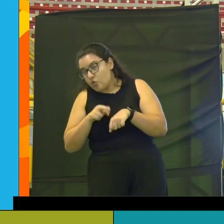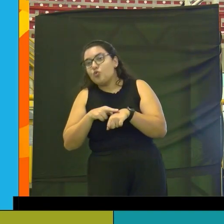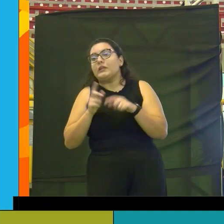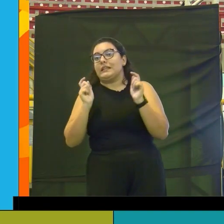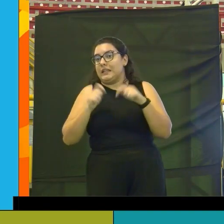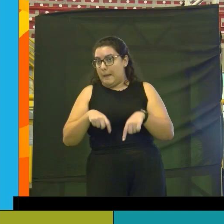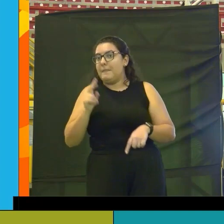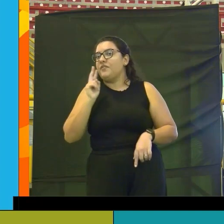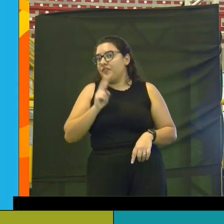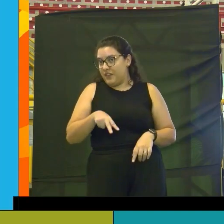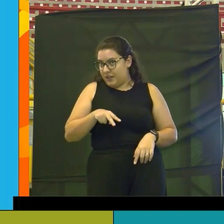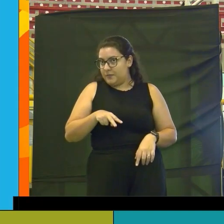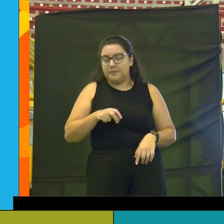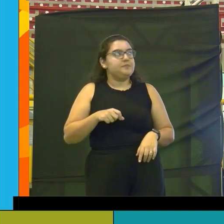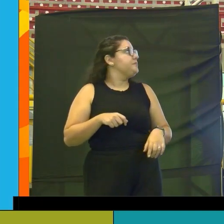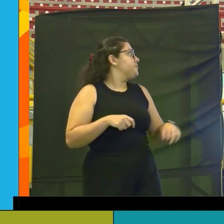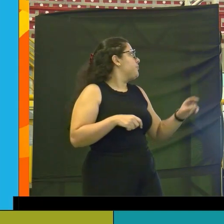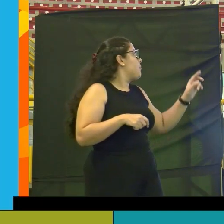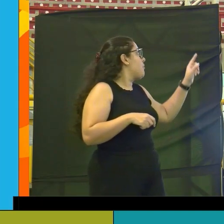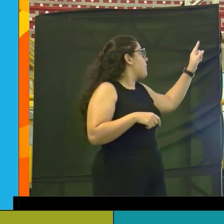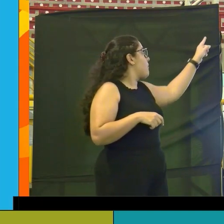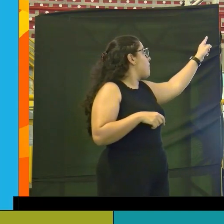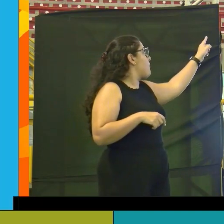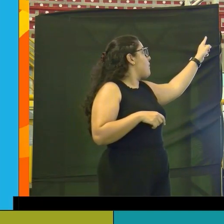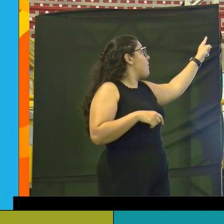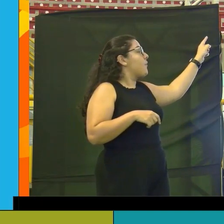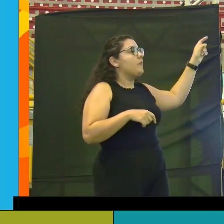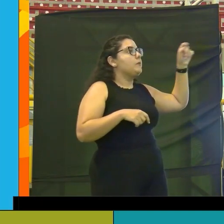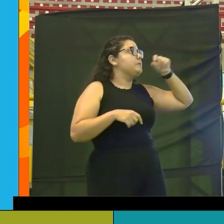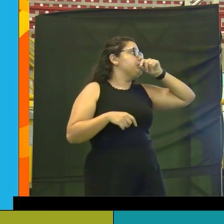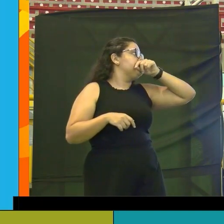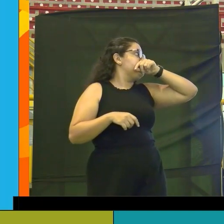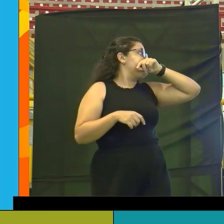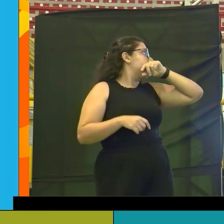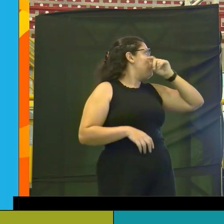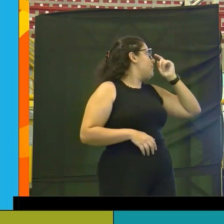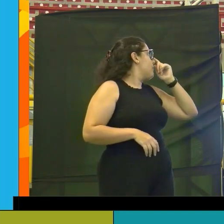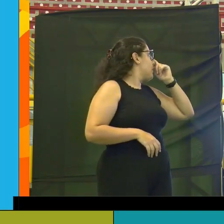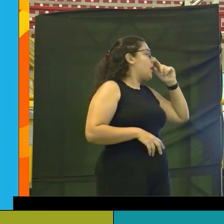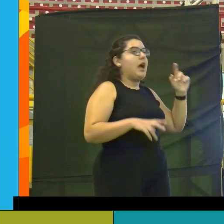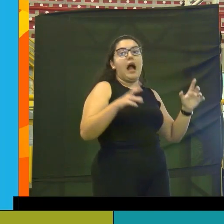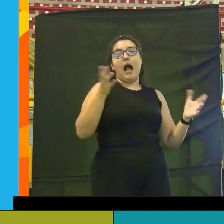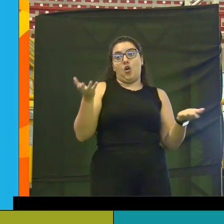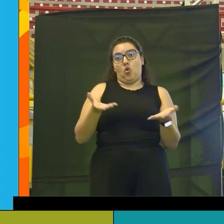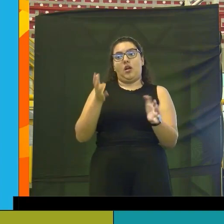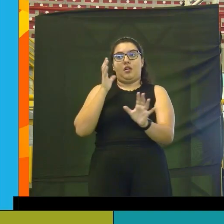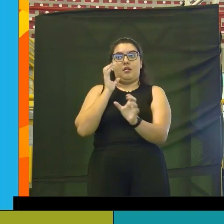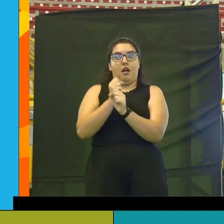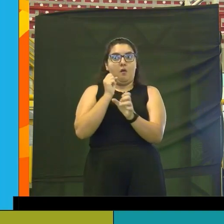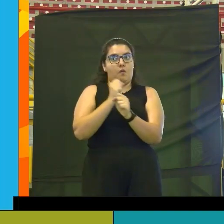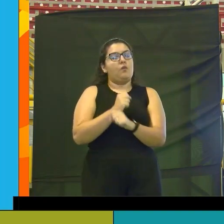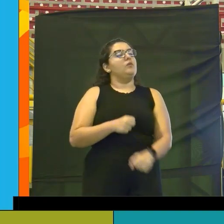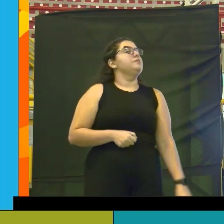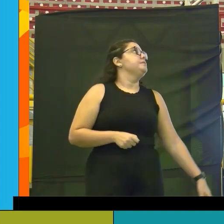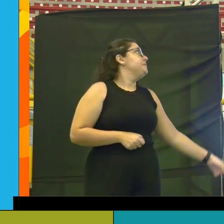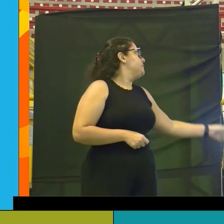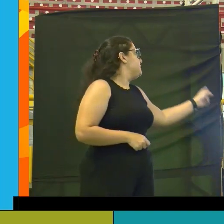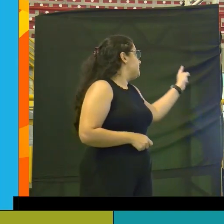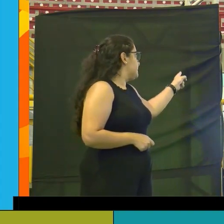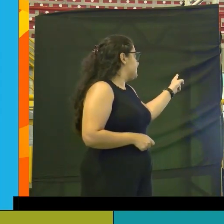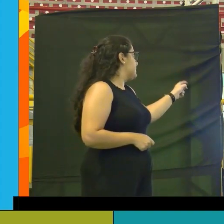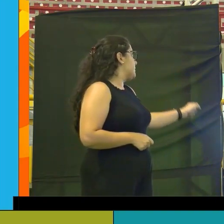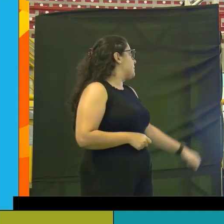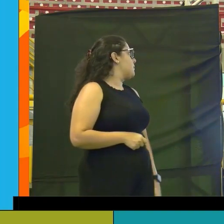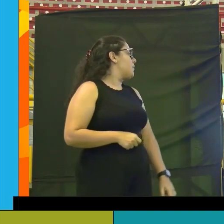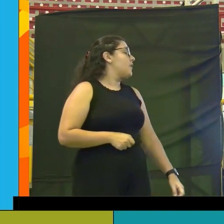Então, baseado nessa equação, V igual a lambda vezes quem? Vezes F, eu vou atrás de descobrir o